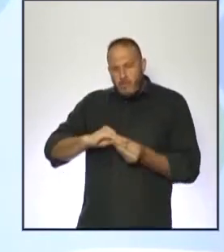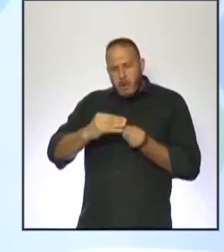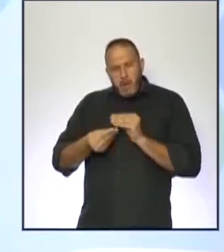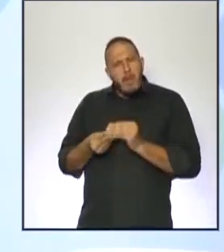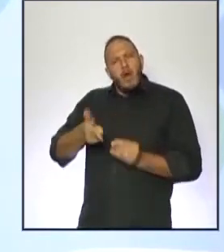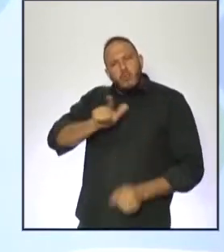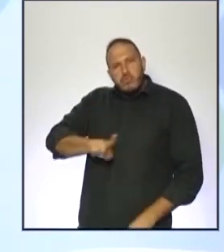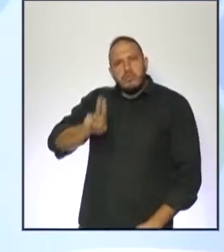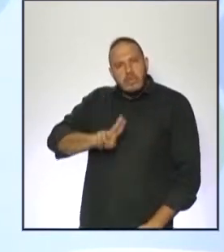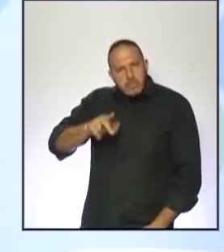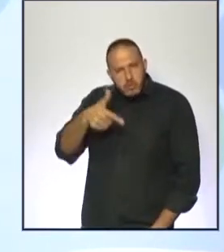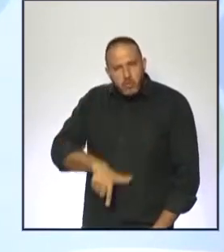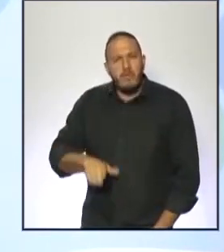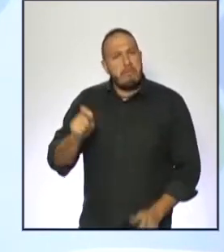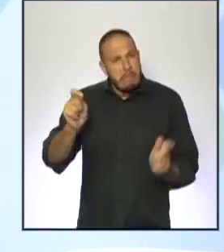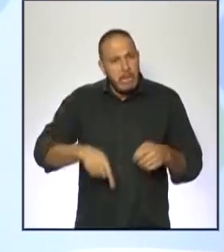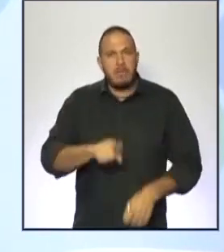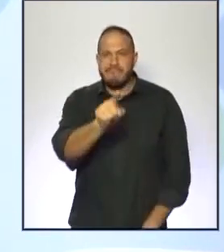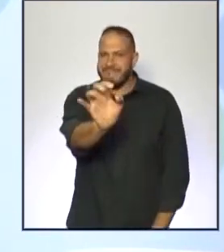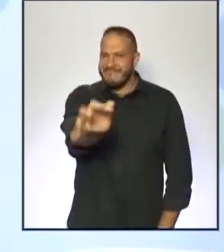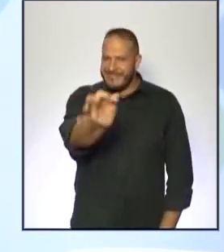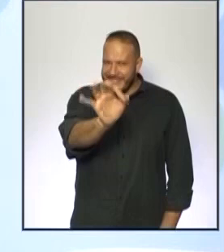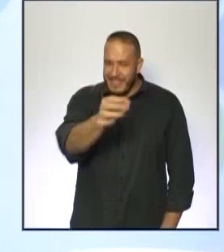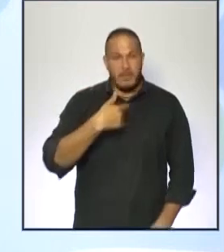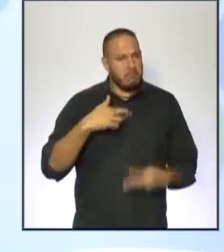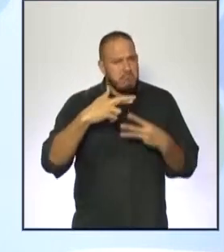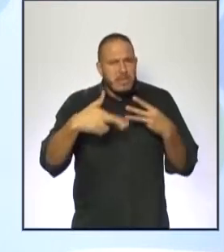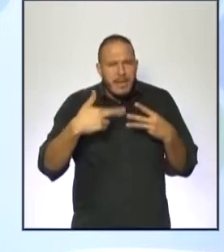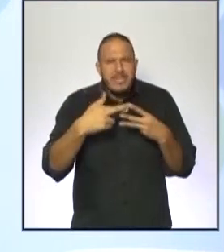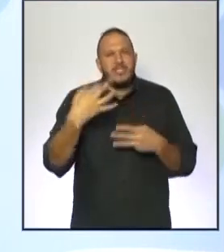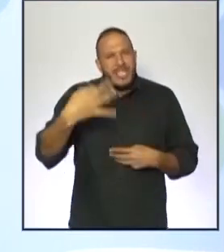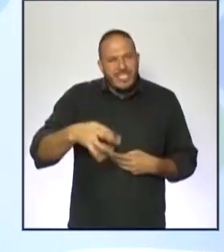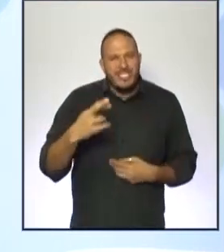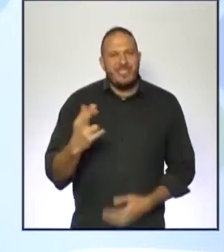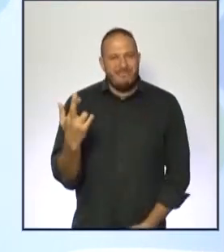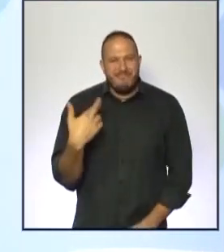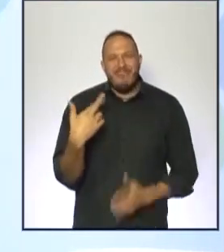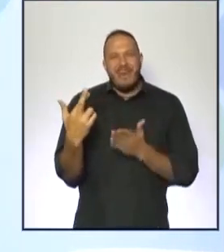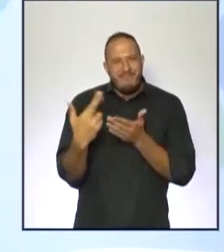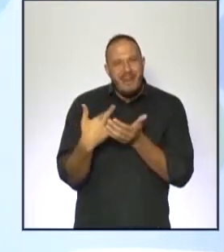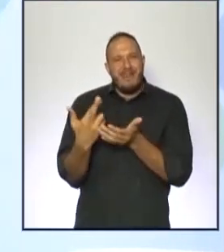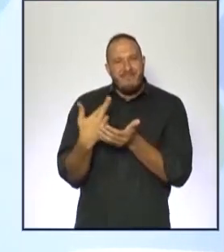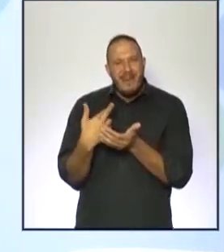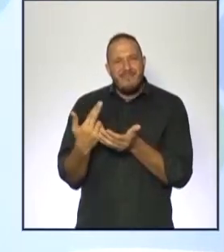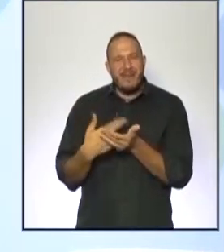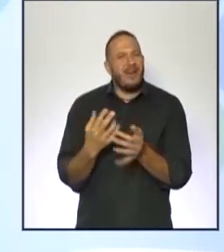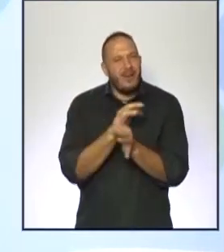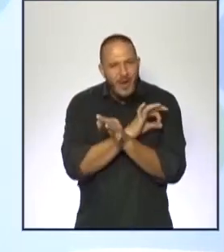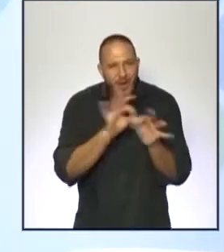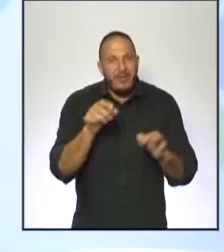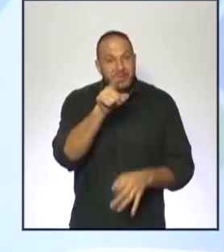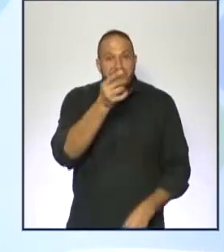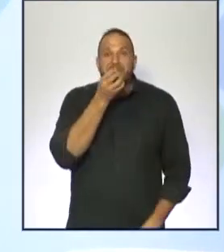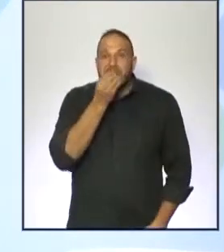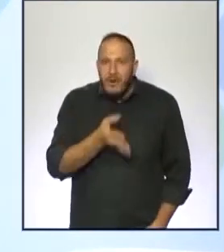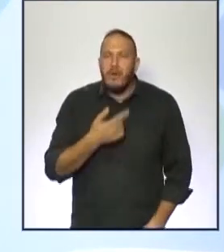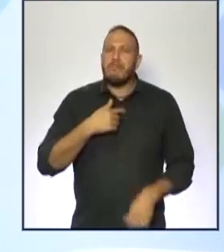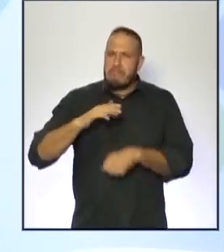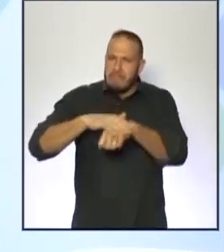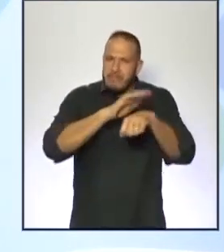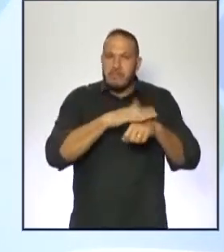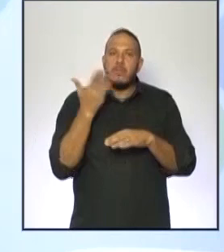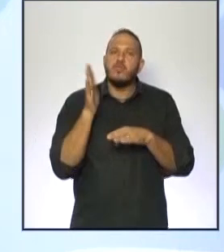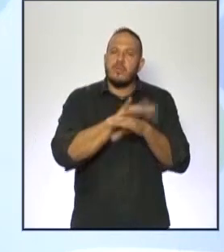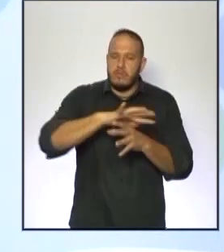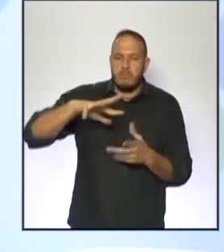reutilizando. Muito bem. Eu faço a reciclagem certinho. Ótimo, é muito bom, porque assim nós estamos ajudando o